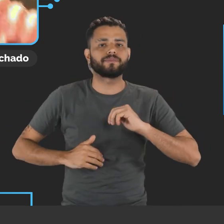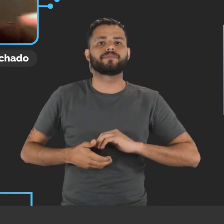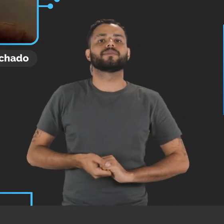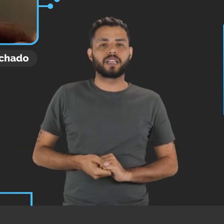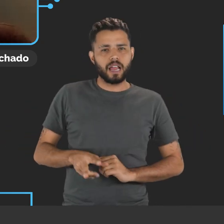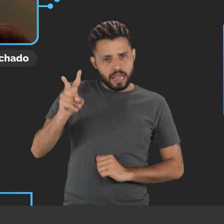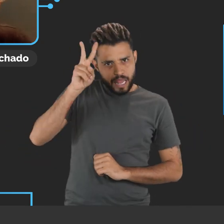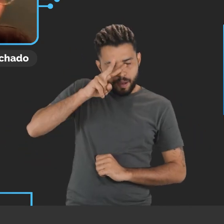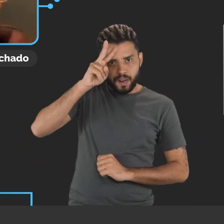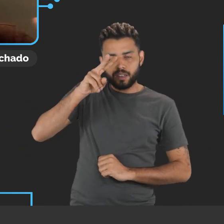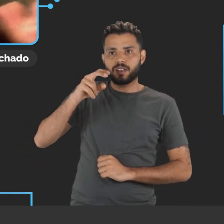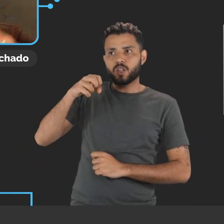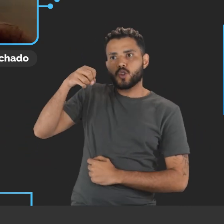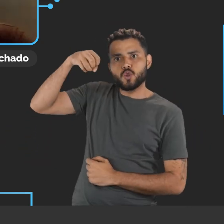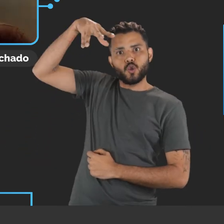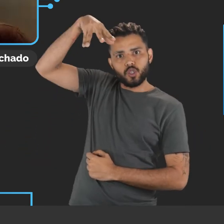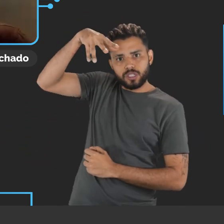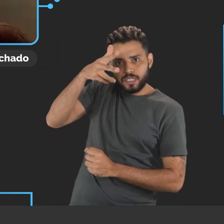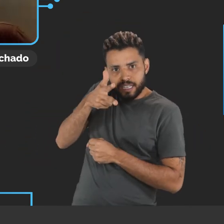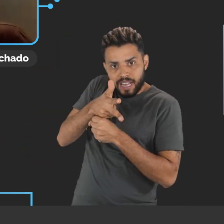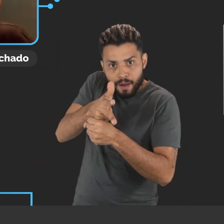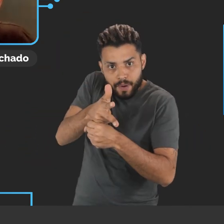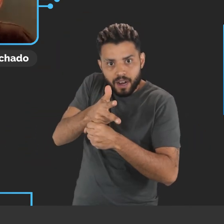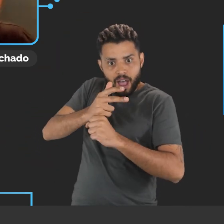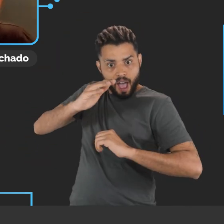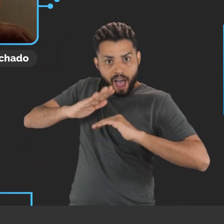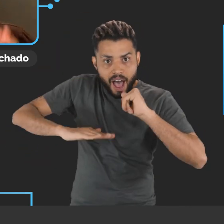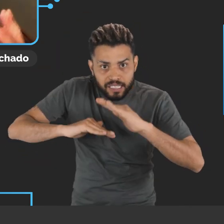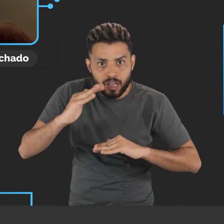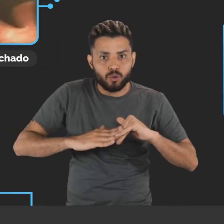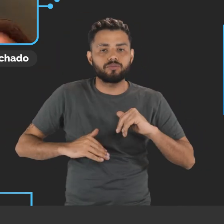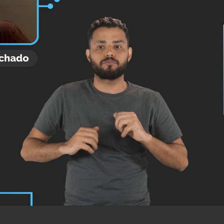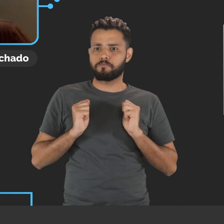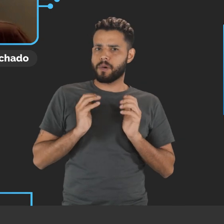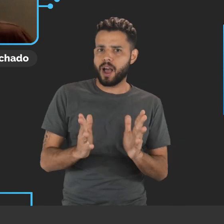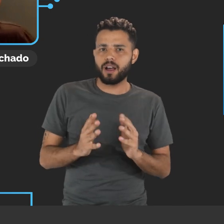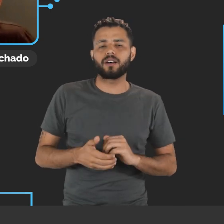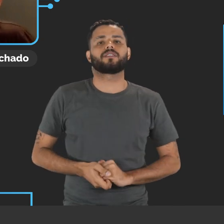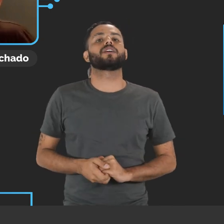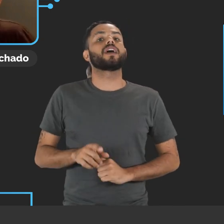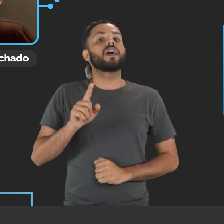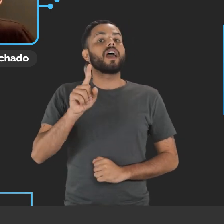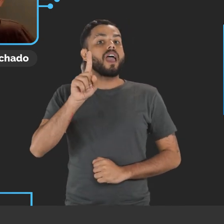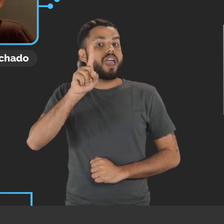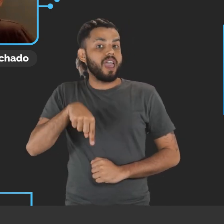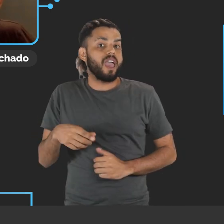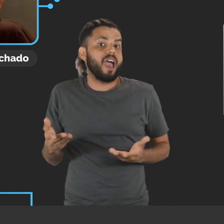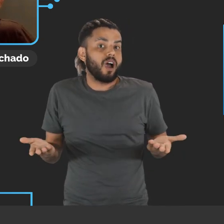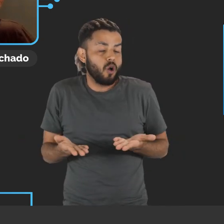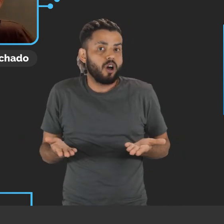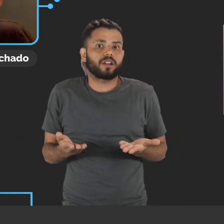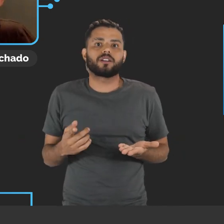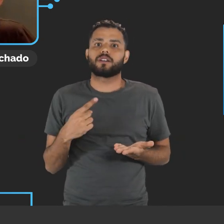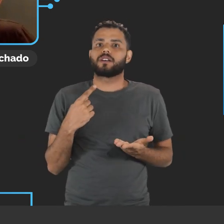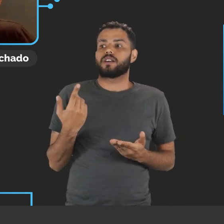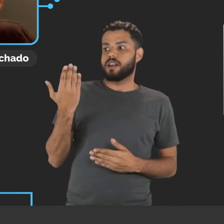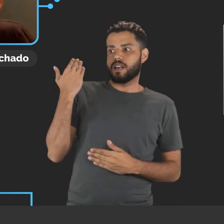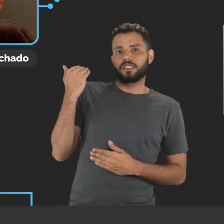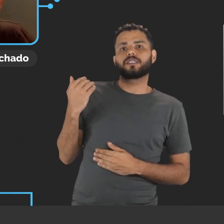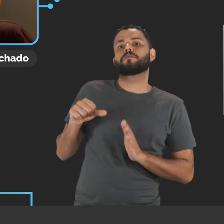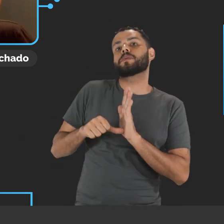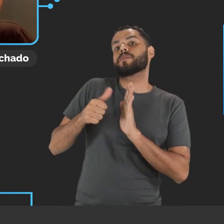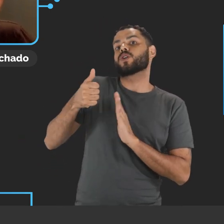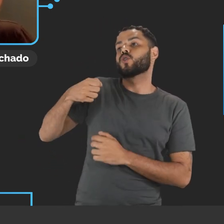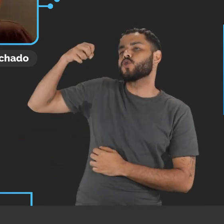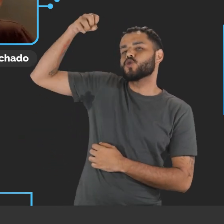nossa tríade lá, né? Luz, câmera, ação. Ação é o que vem depois, né? É o que a gente está fazendo agora. Jogando